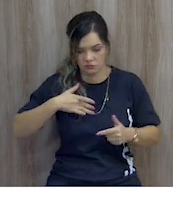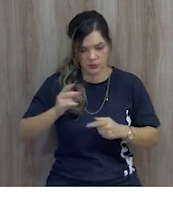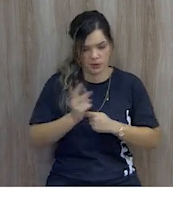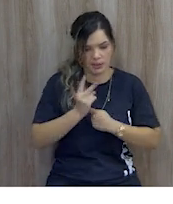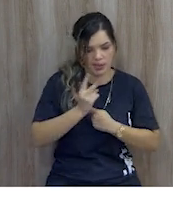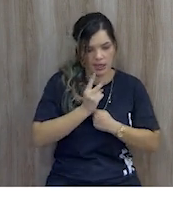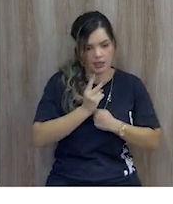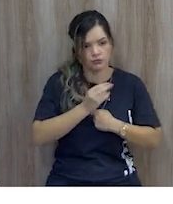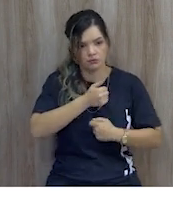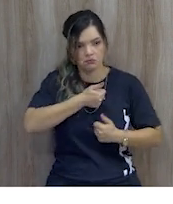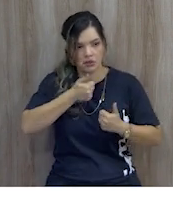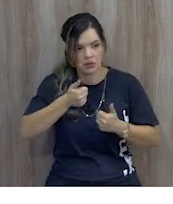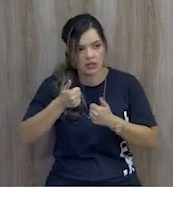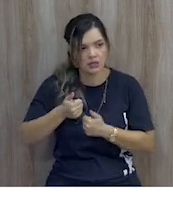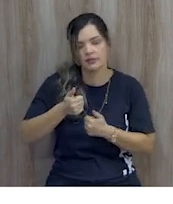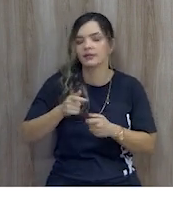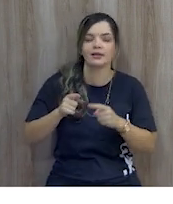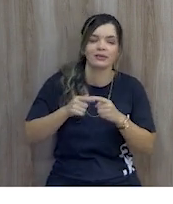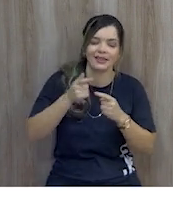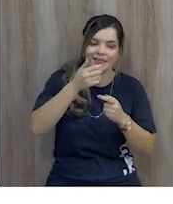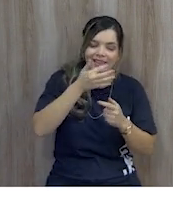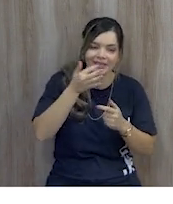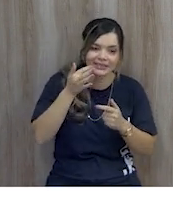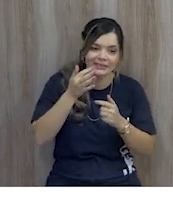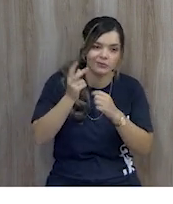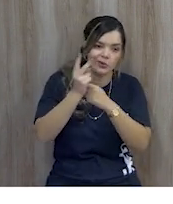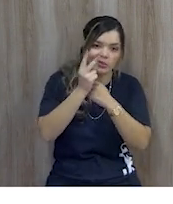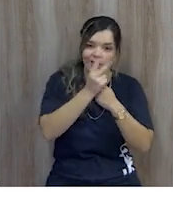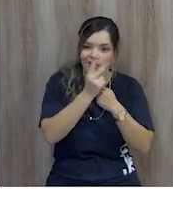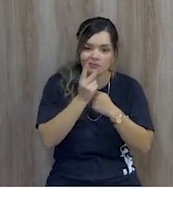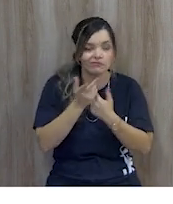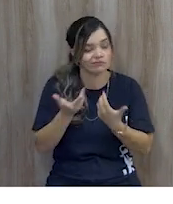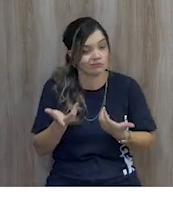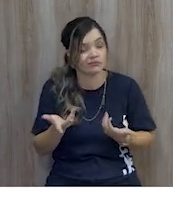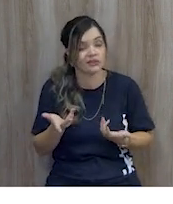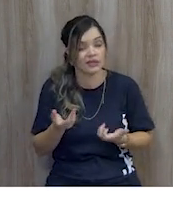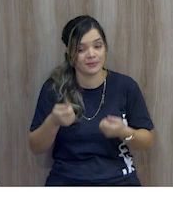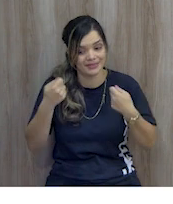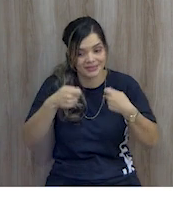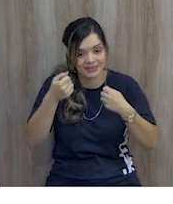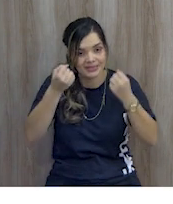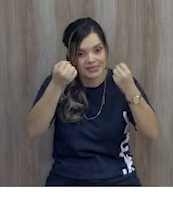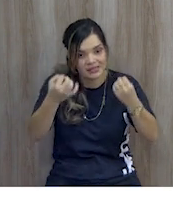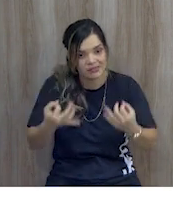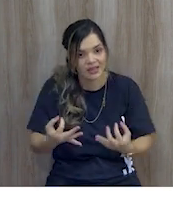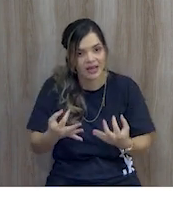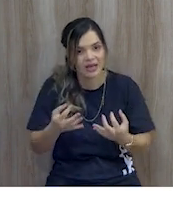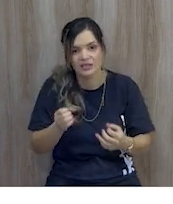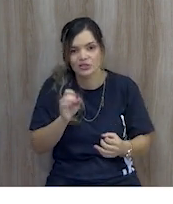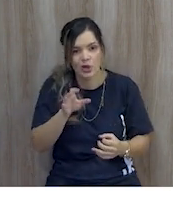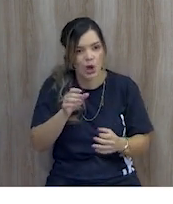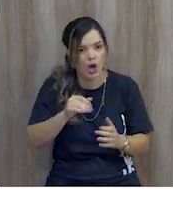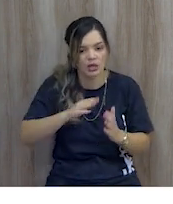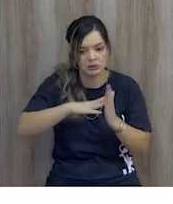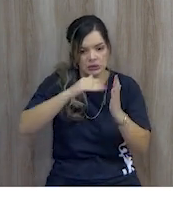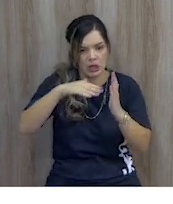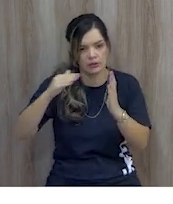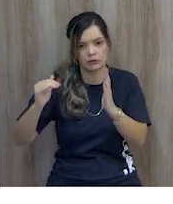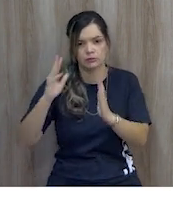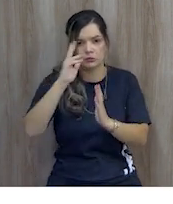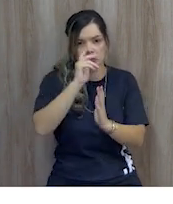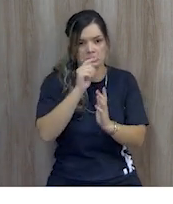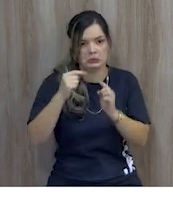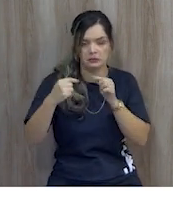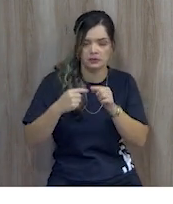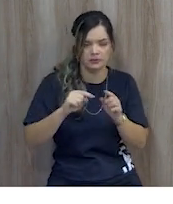um tratamento também funcional. É isso que a gente precisa passar para o paciente. Não é simplesmente estética, não é simplesmente não estou